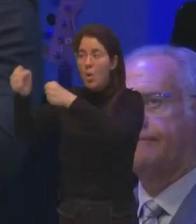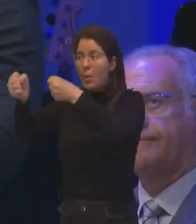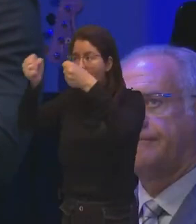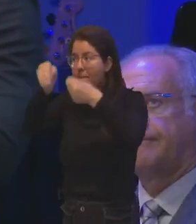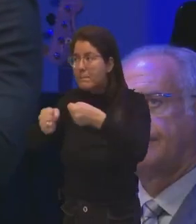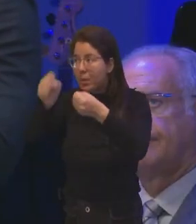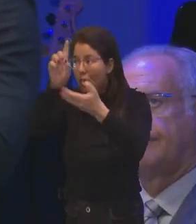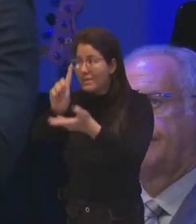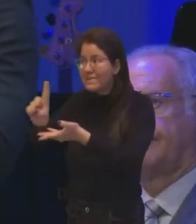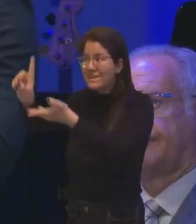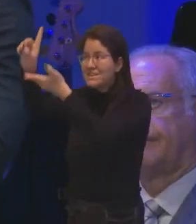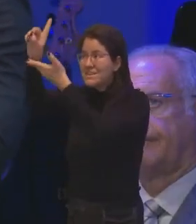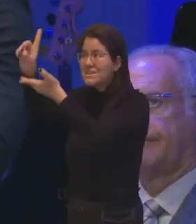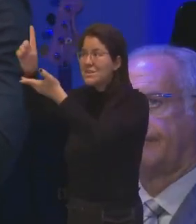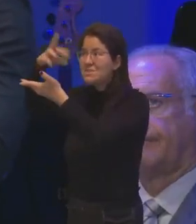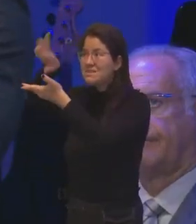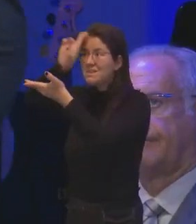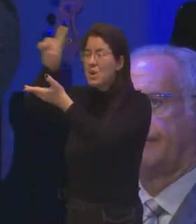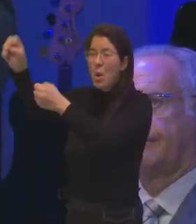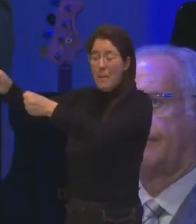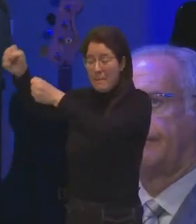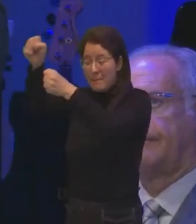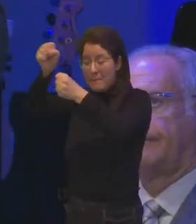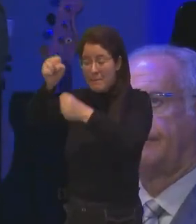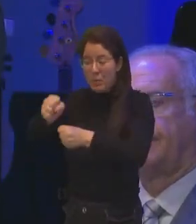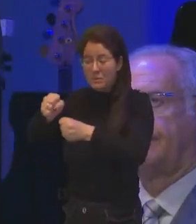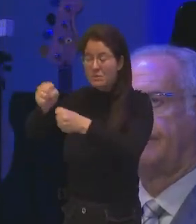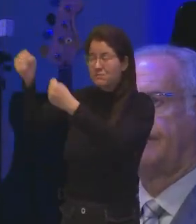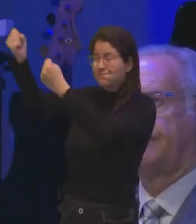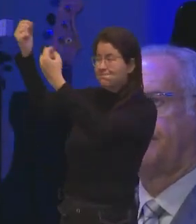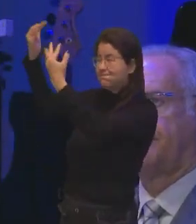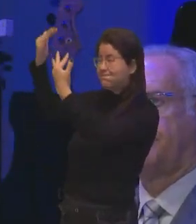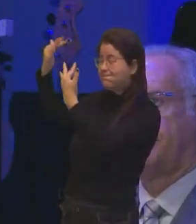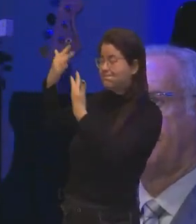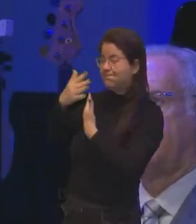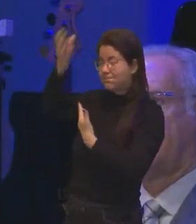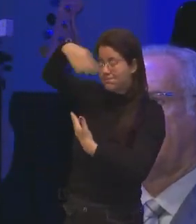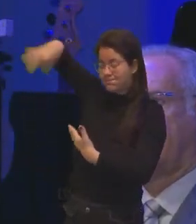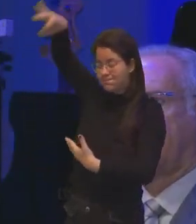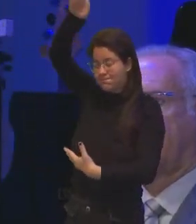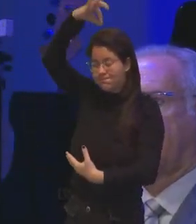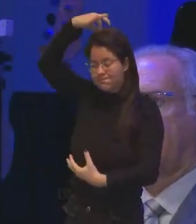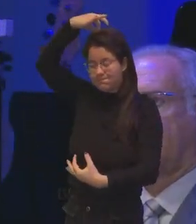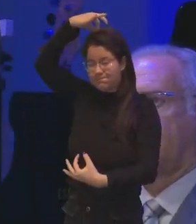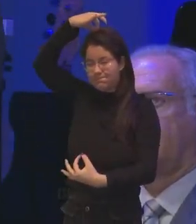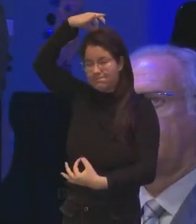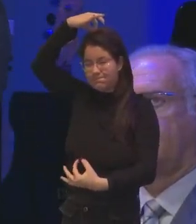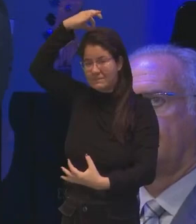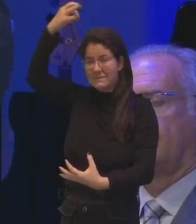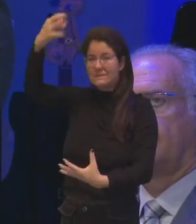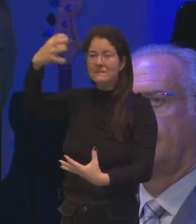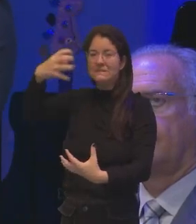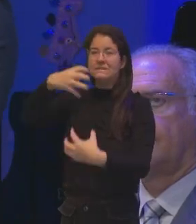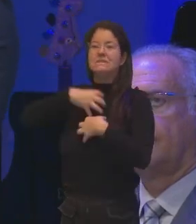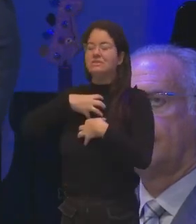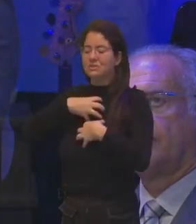Santo veio de forma tão poderosa sobre a minha vida, que eu não tenho mais apego às coisas materiais.